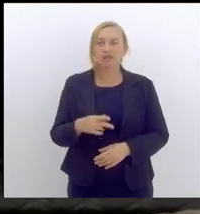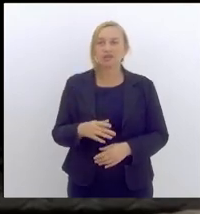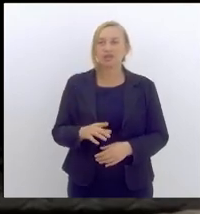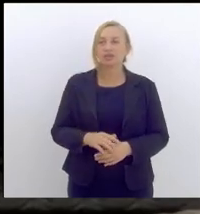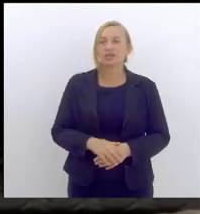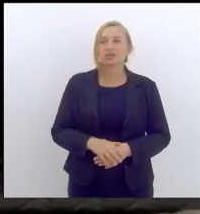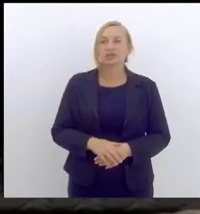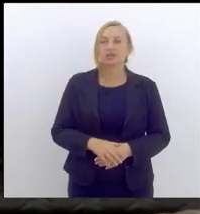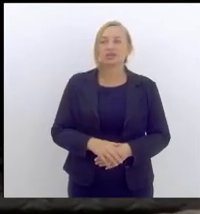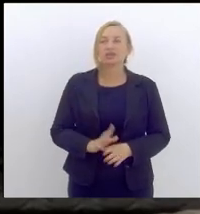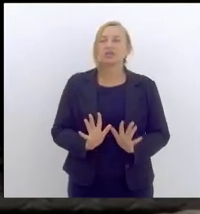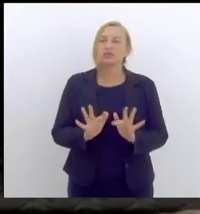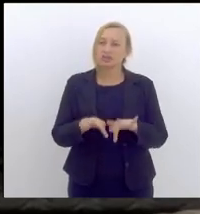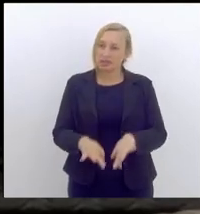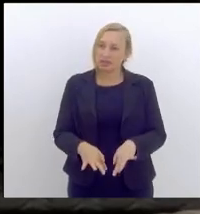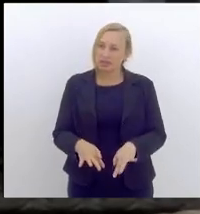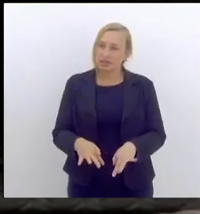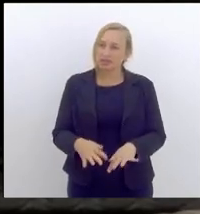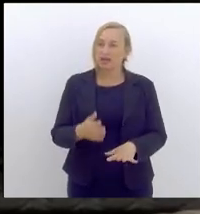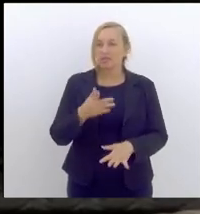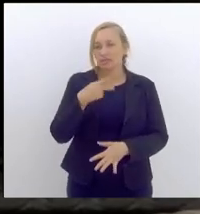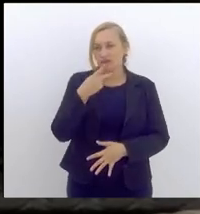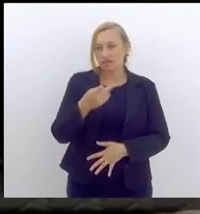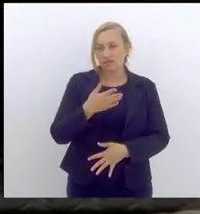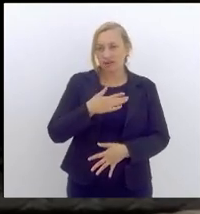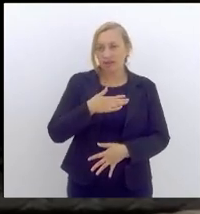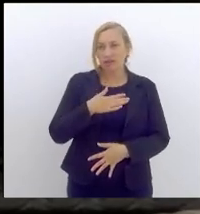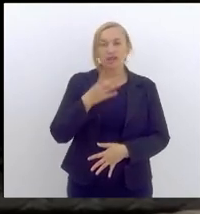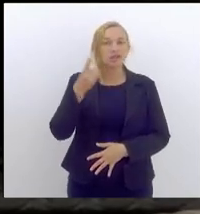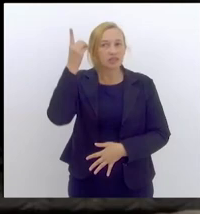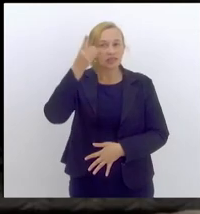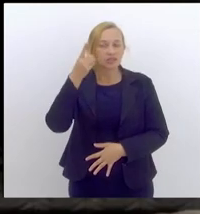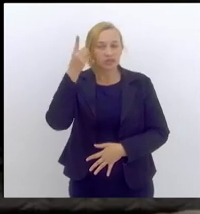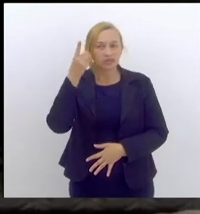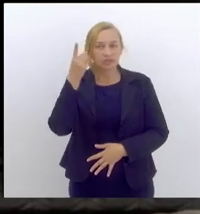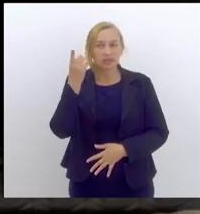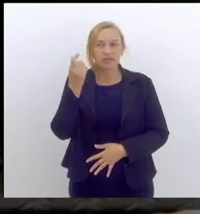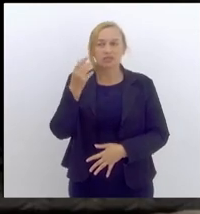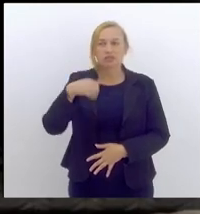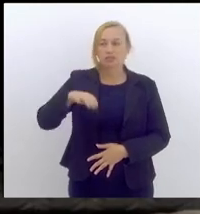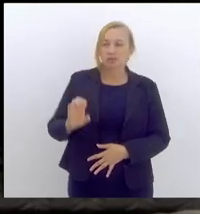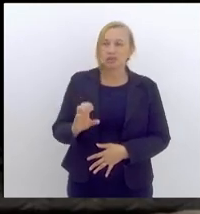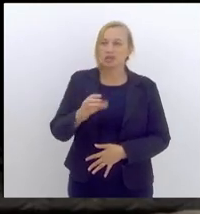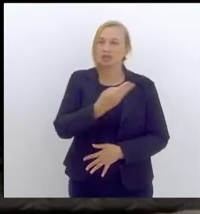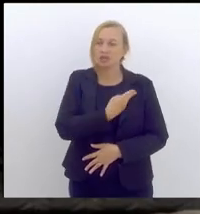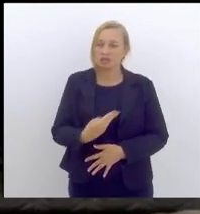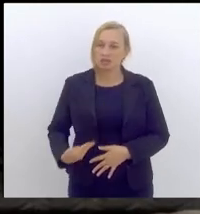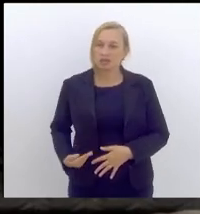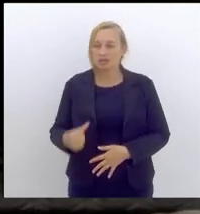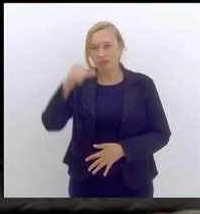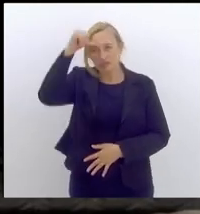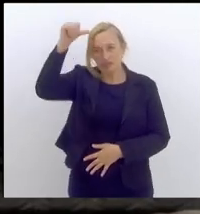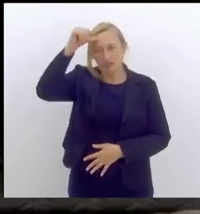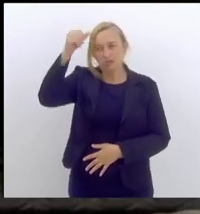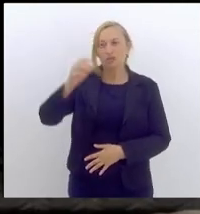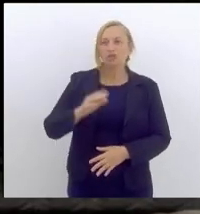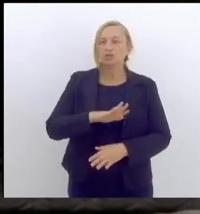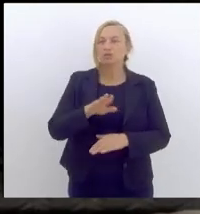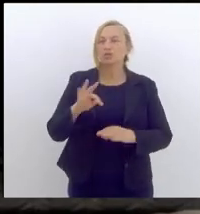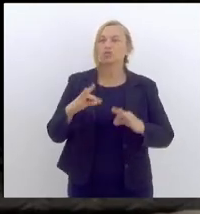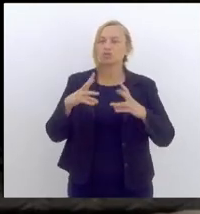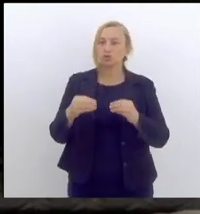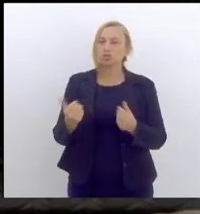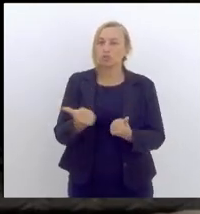caminhando meu encerramento, deputado Mink, governador Cláudio Castro tem toda a minha consideração, tem todo o meu